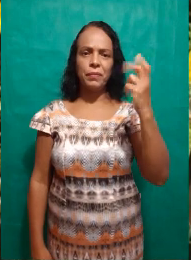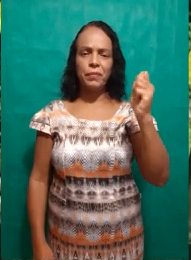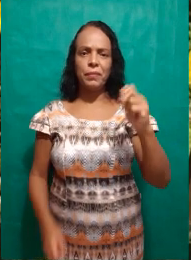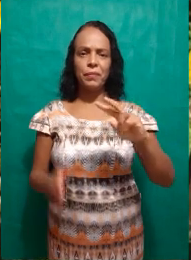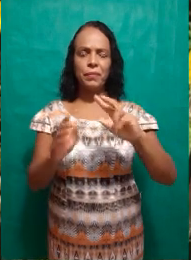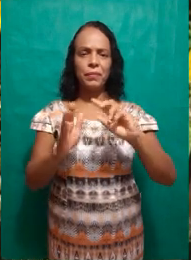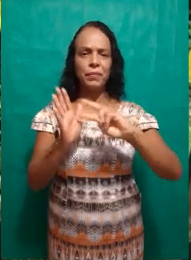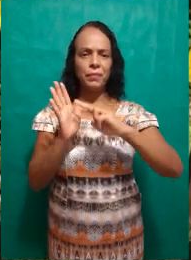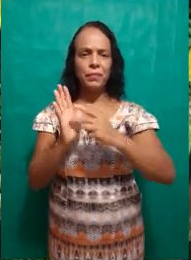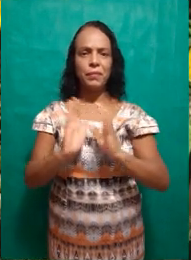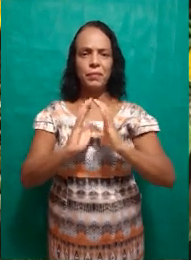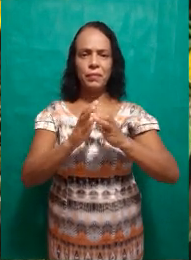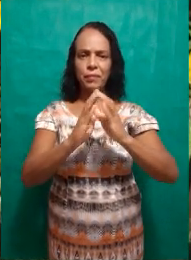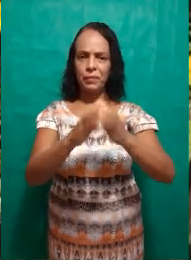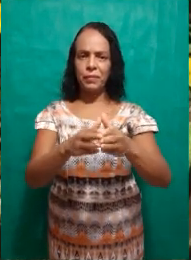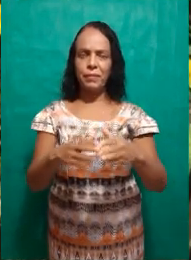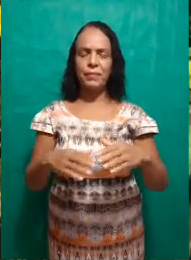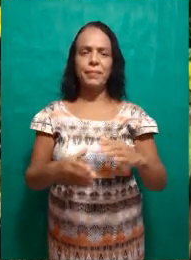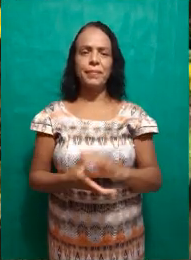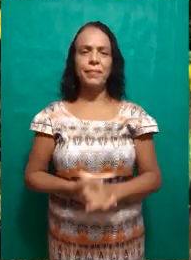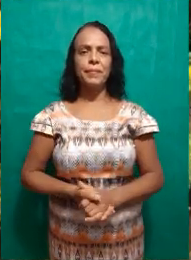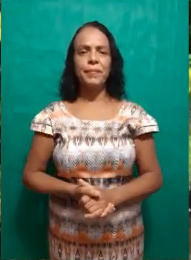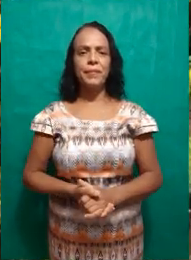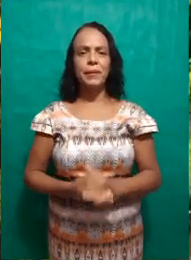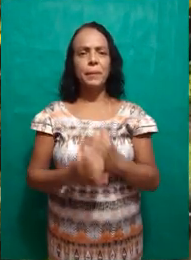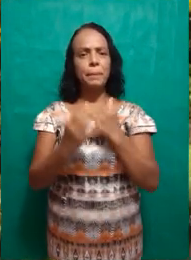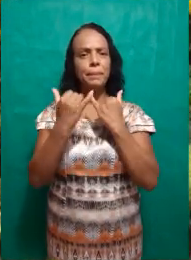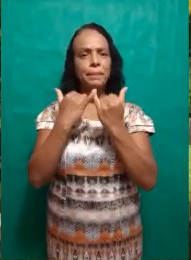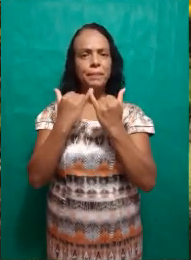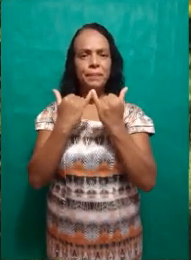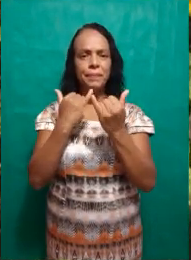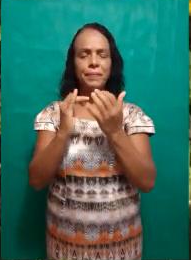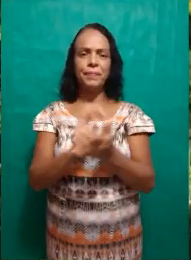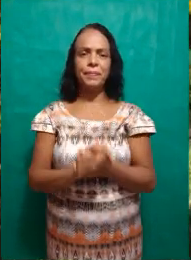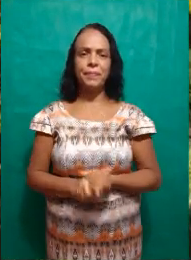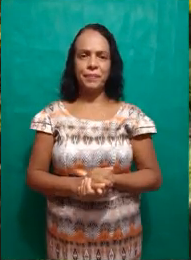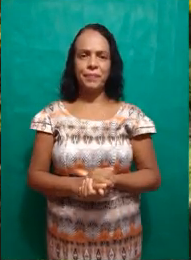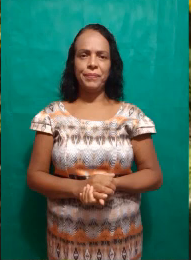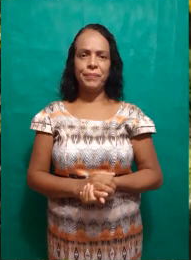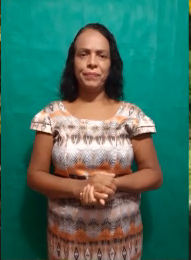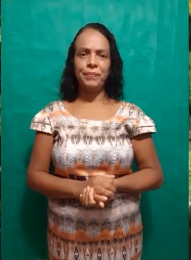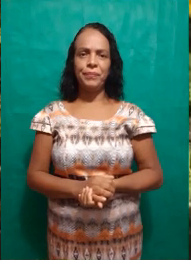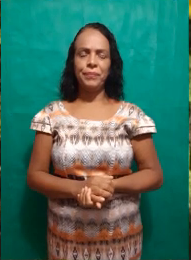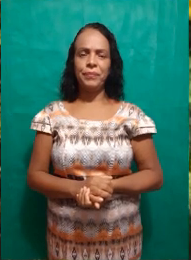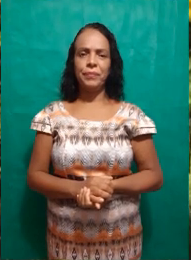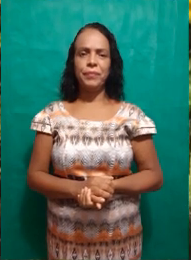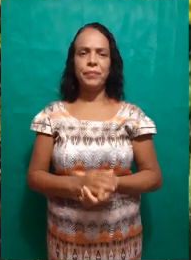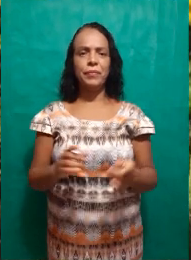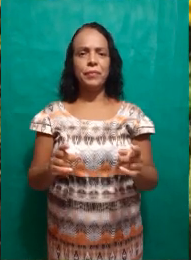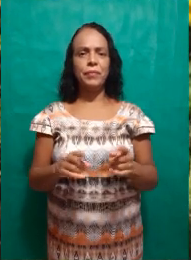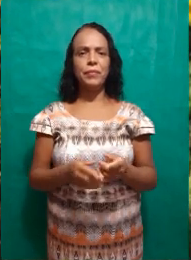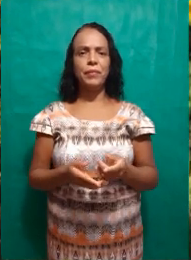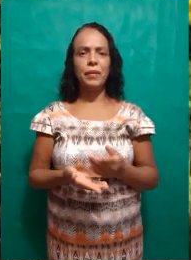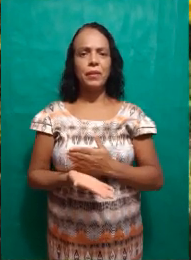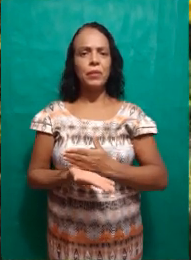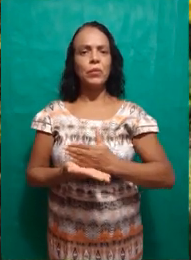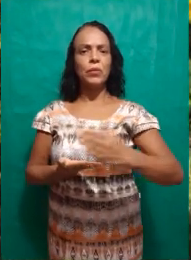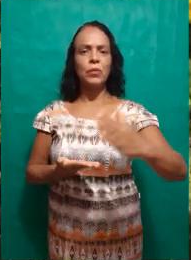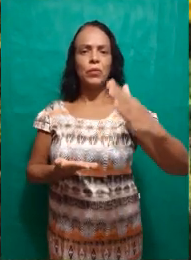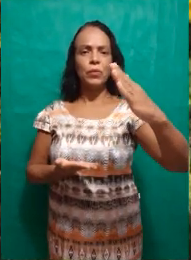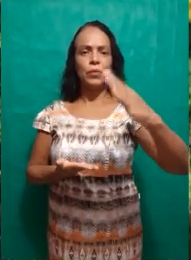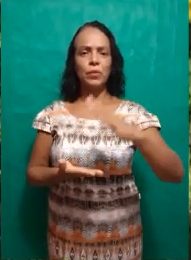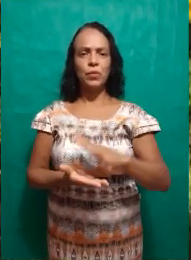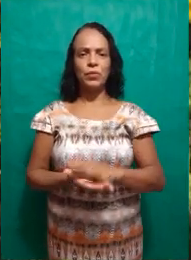eram mais simples, mas existia essa similaridade. Daí, olha, meus irmãos,